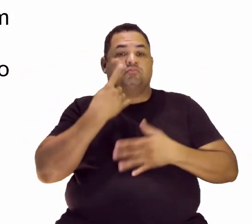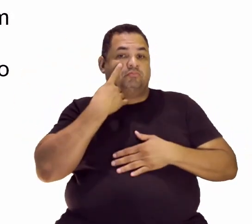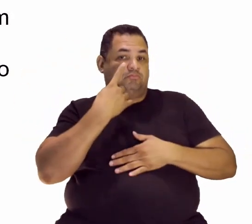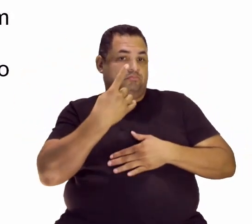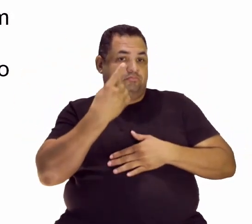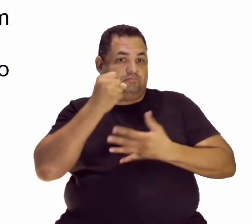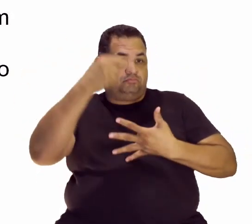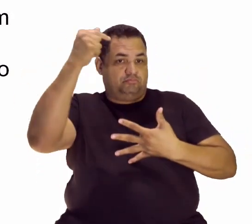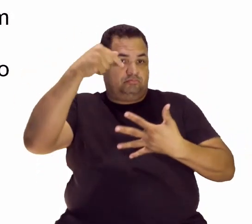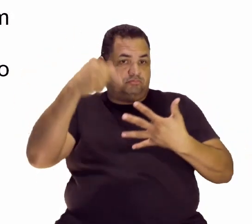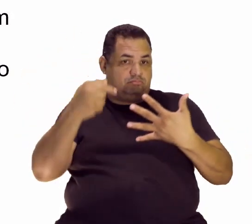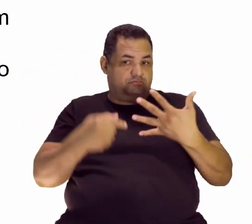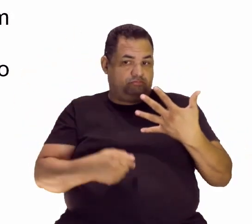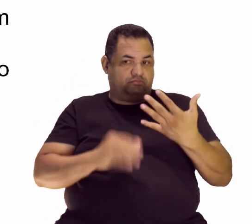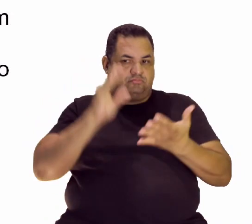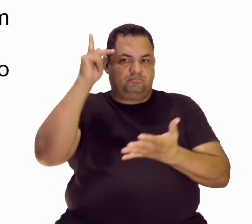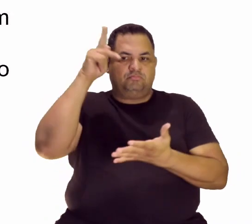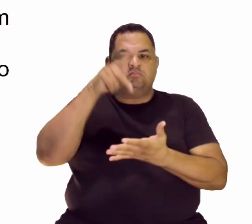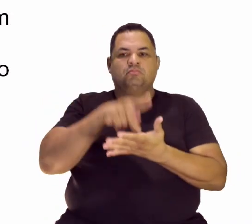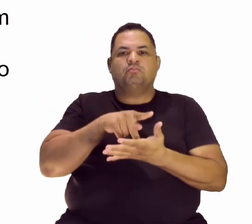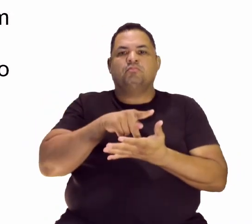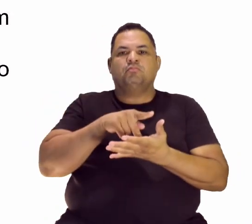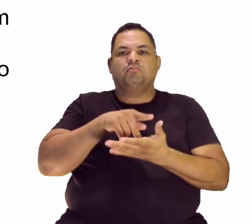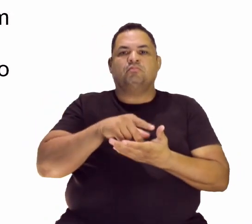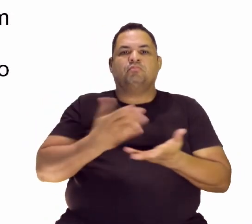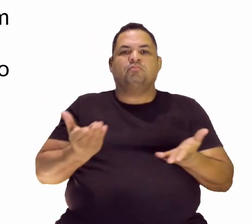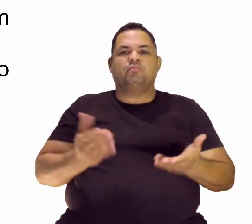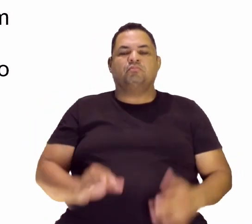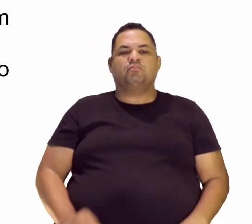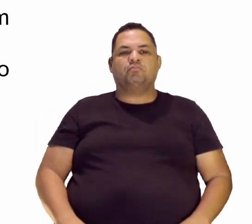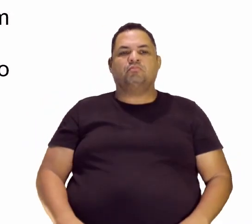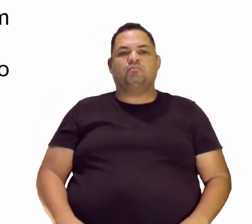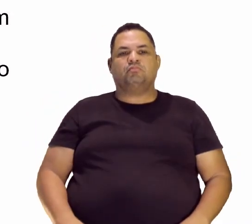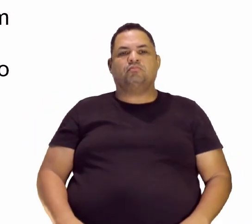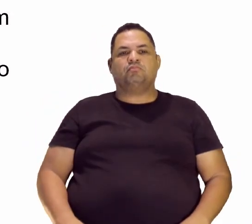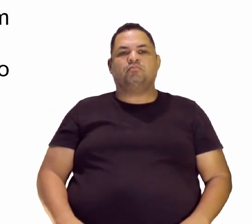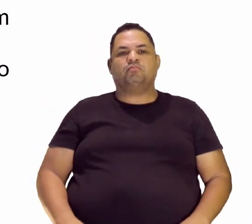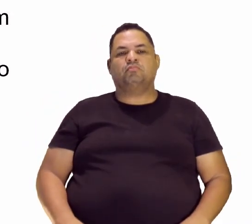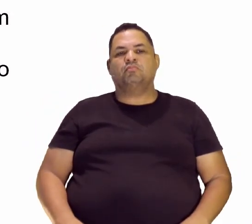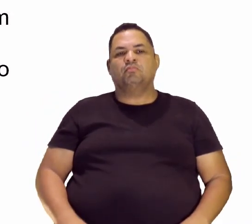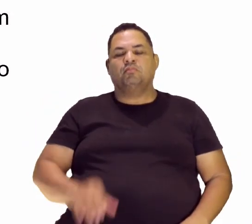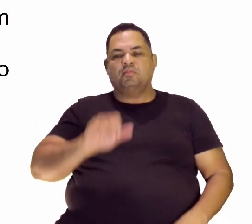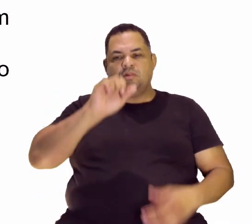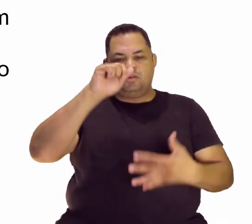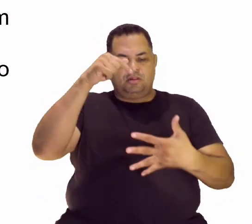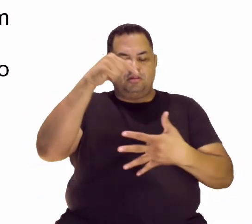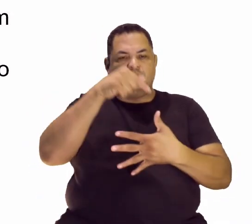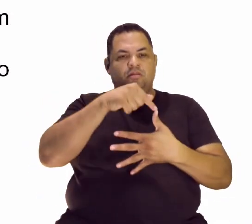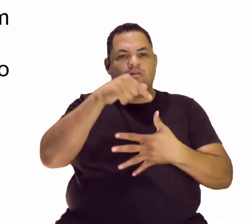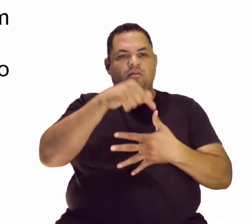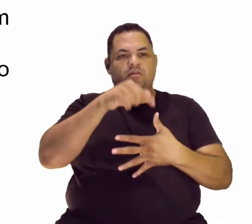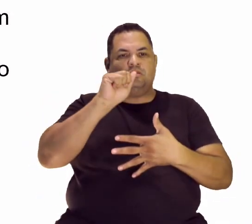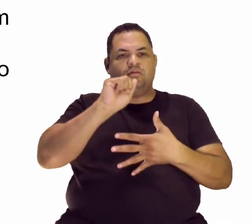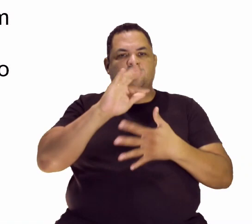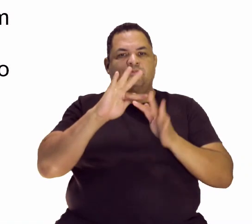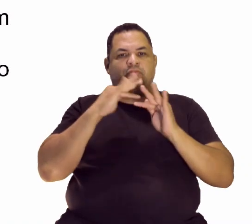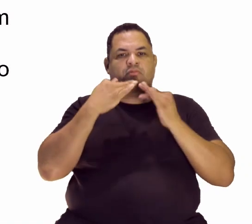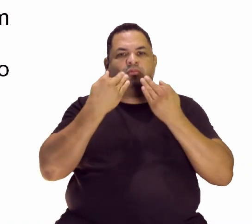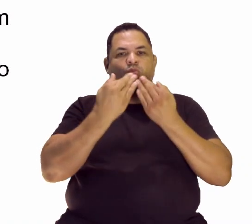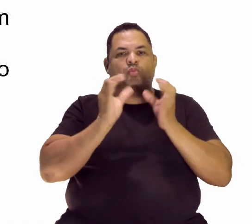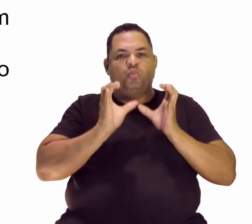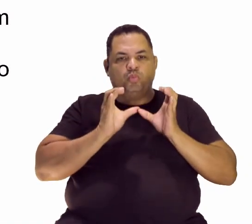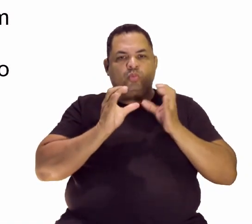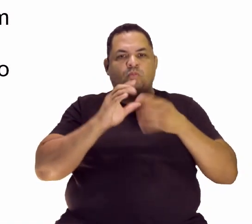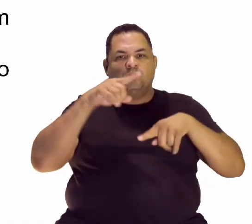identifique a afirmação verdadeira. Letra A. Em uma